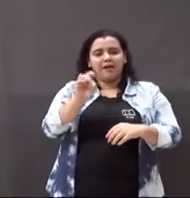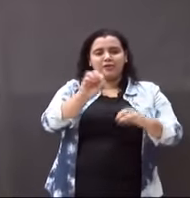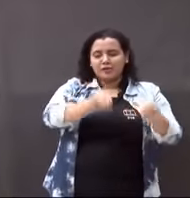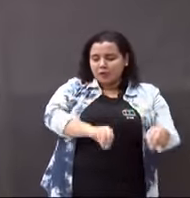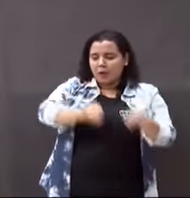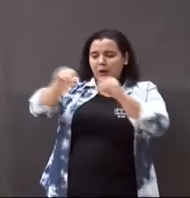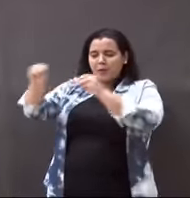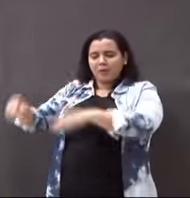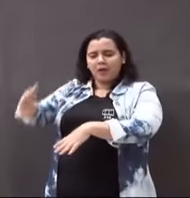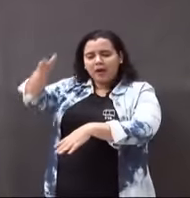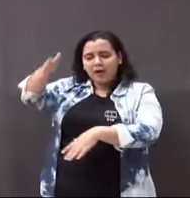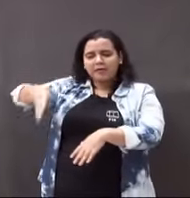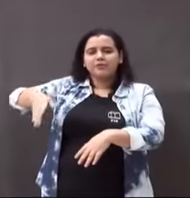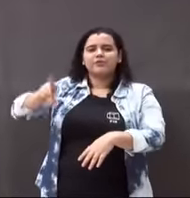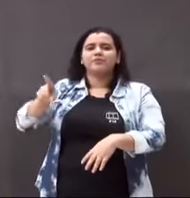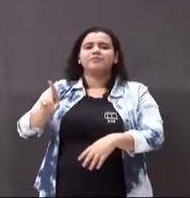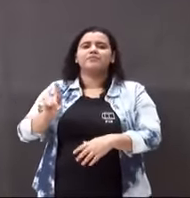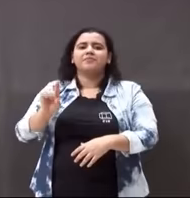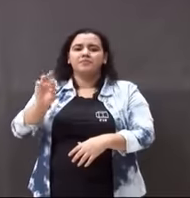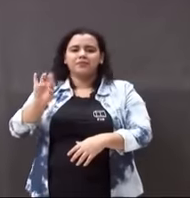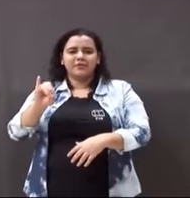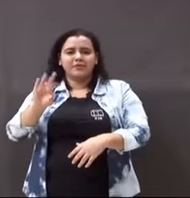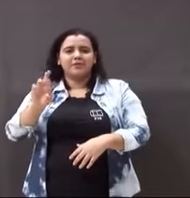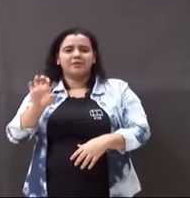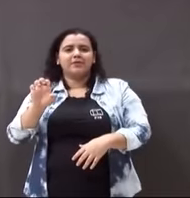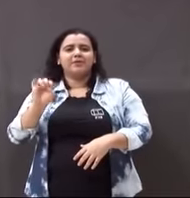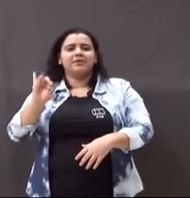O céu está me dizendo que ainda tem mais alguém.